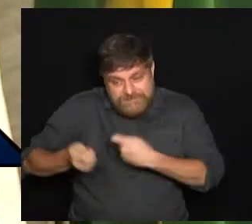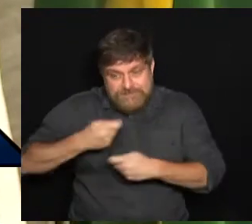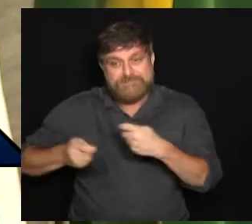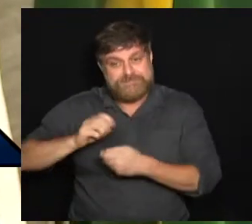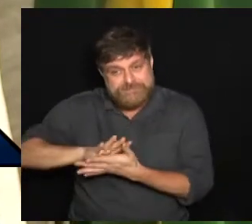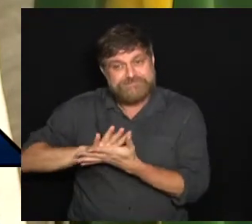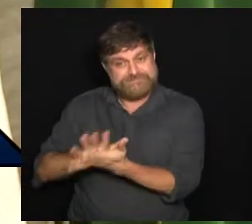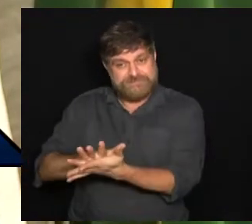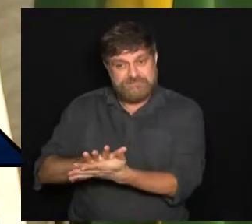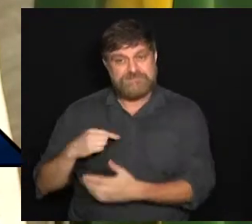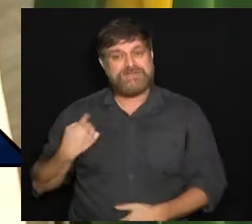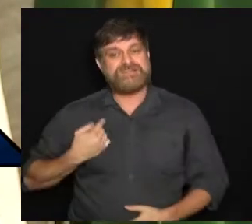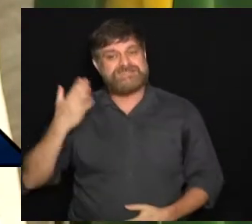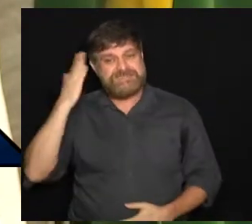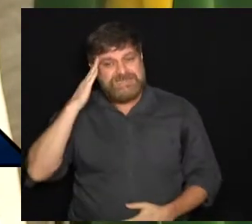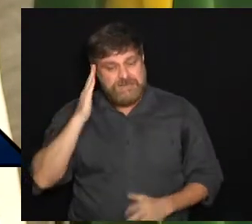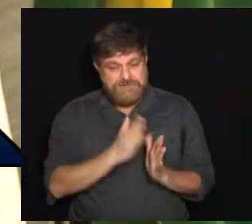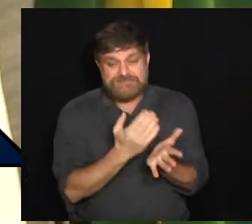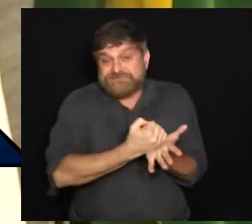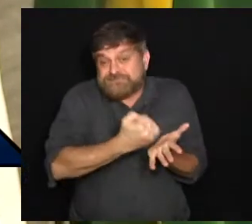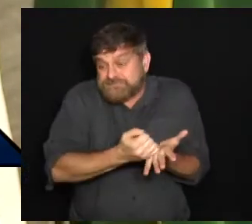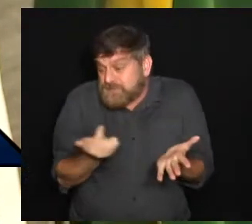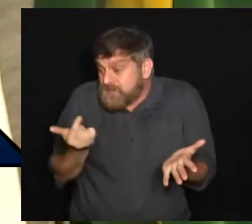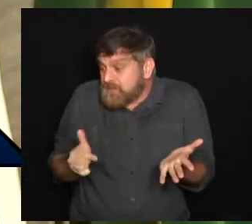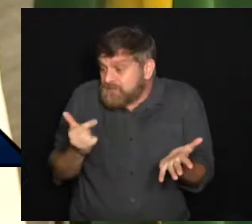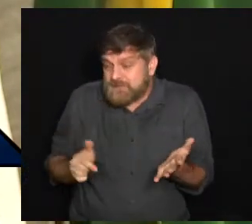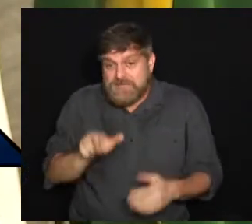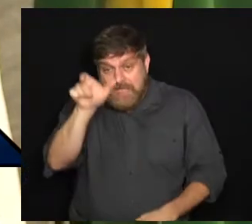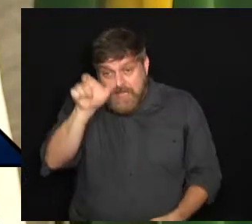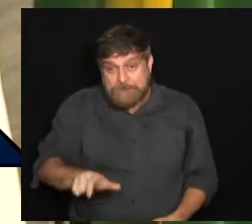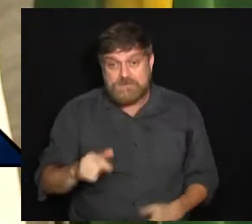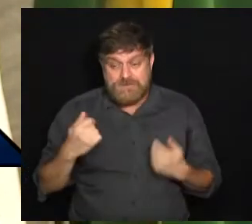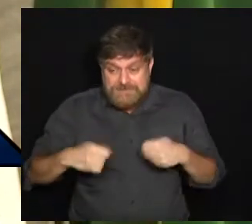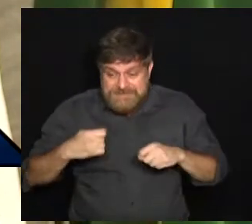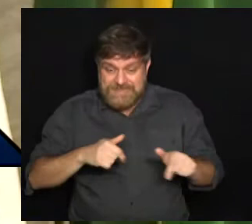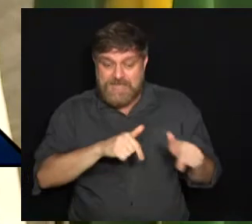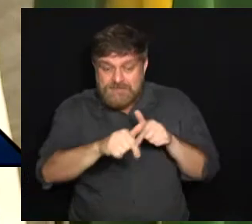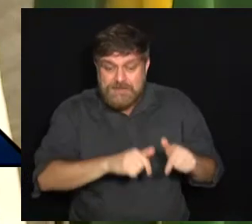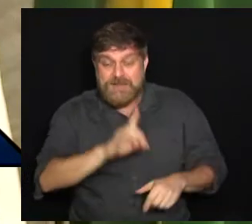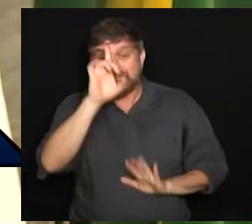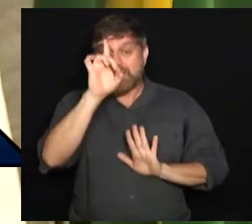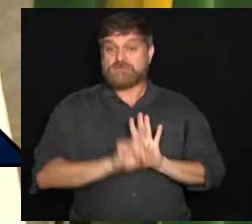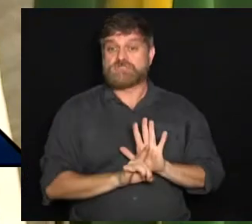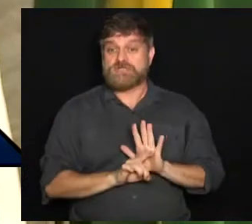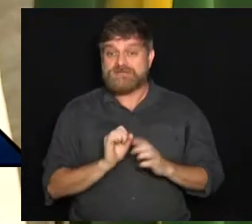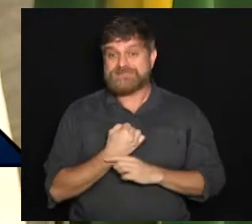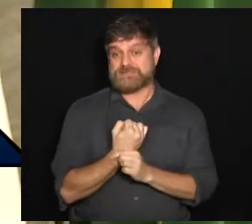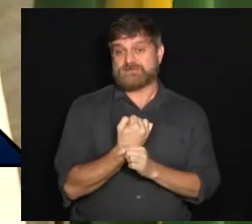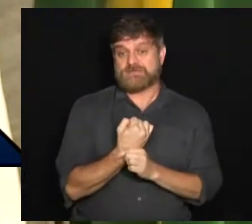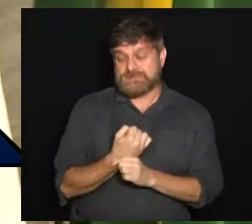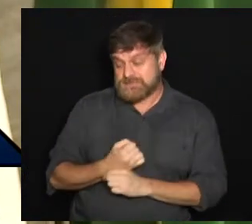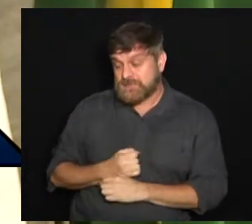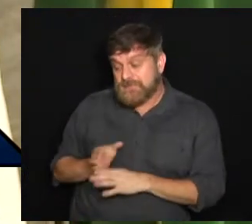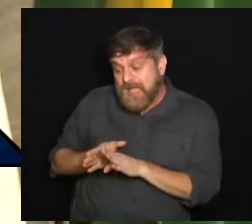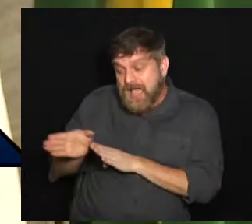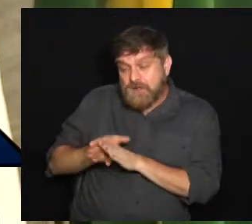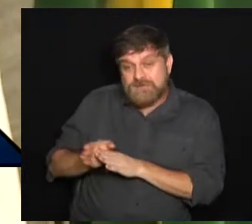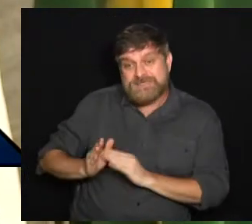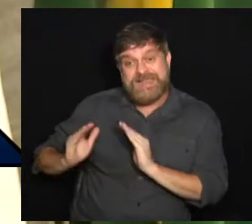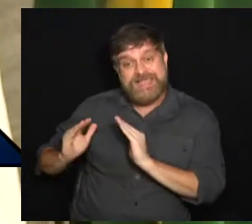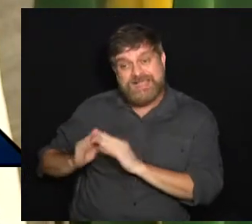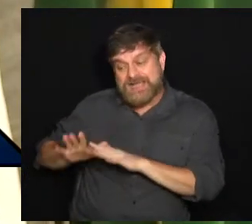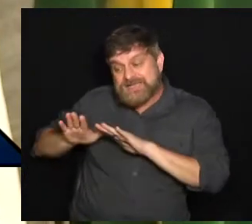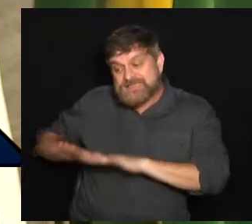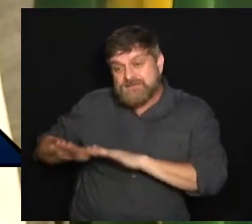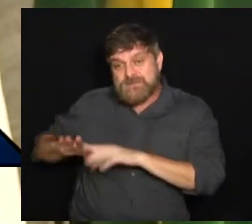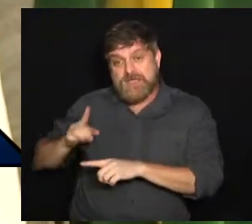do trabalho que a gente fala, né? Por isso que a gente luta para que o trabalho não seja precário. Ainda assim, o ideal é que você fique em casa, porque